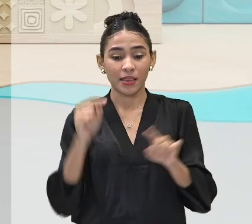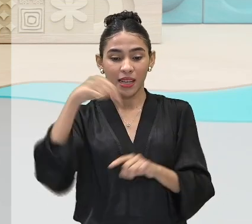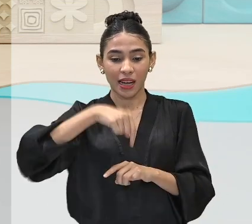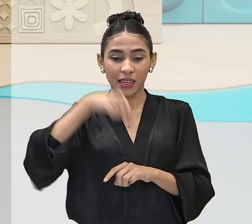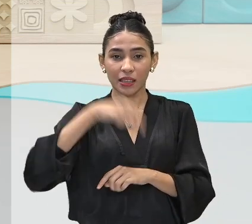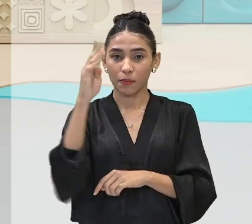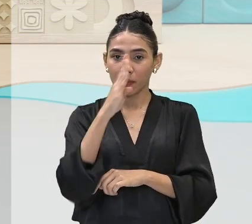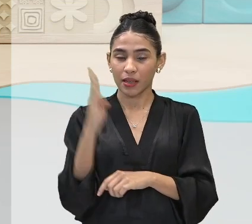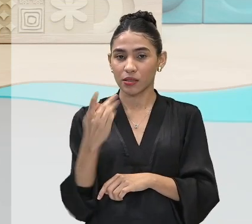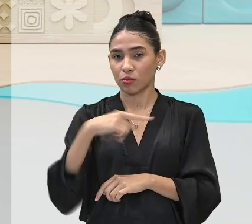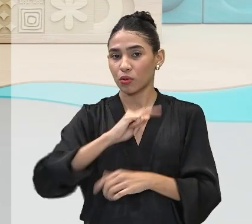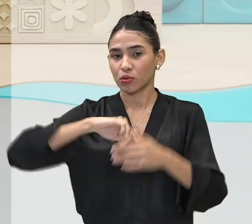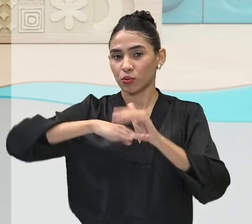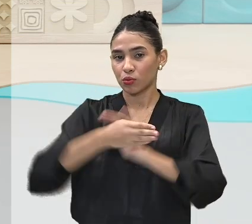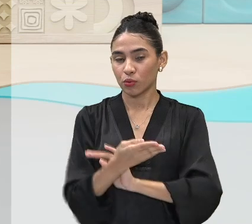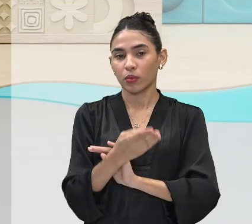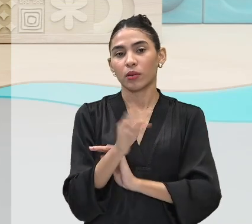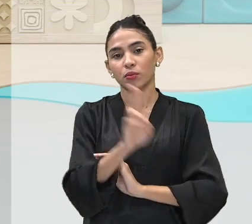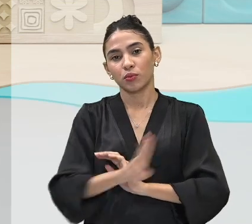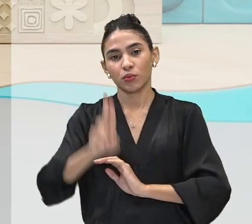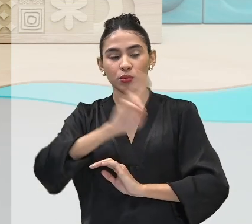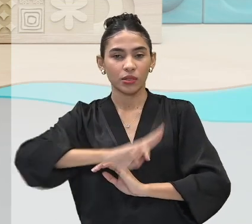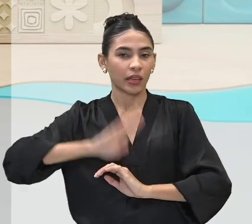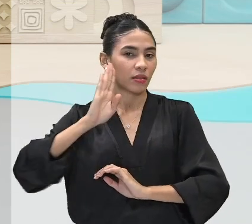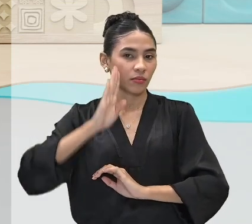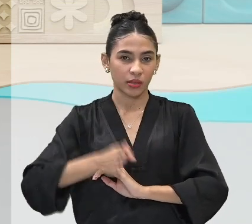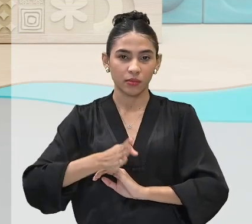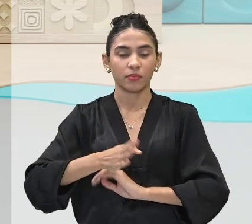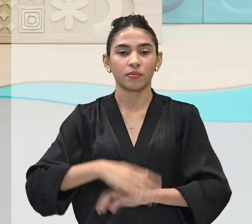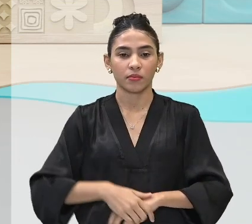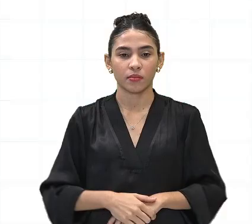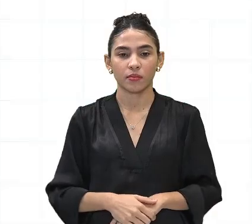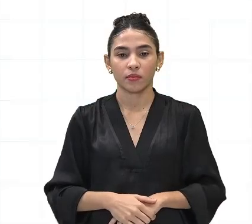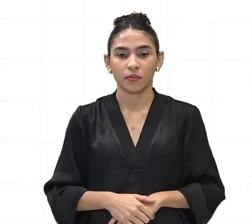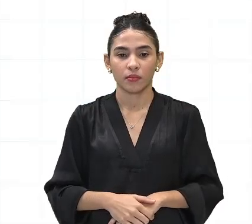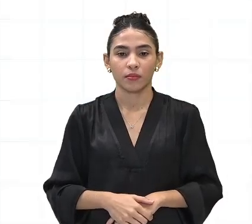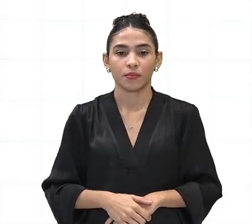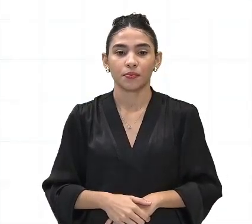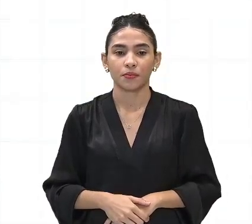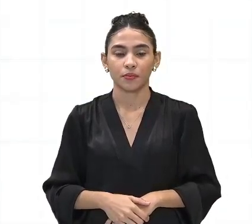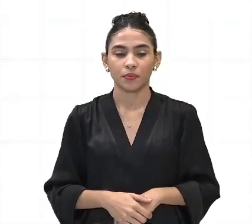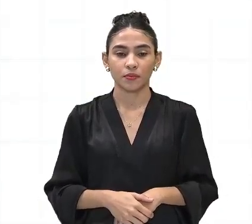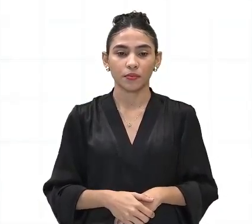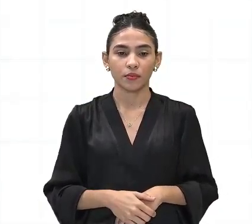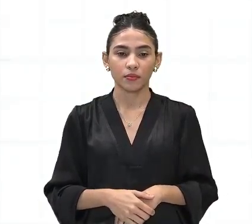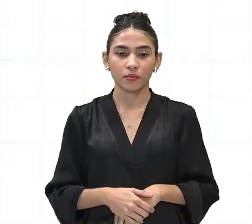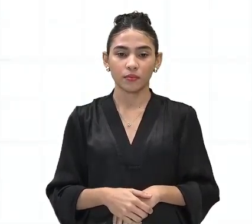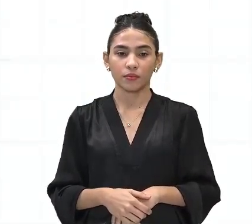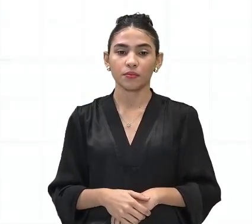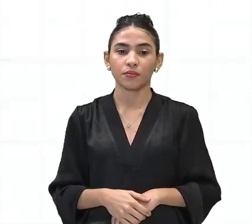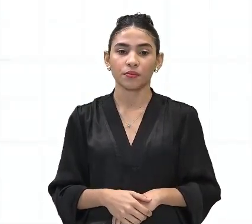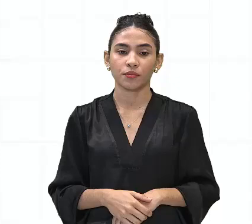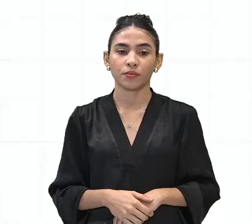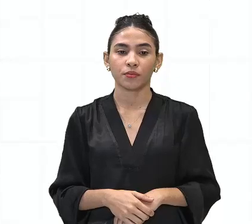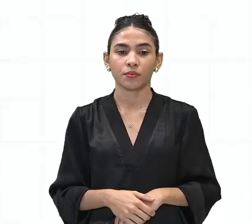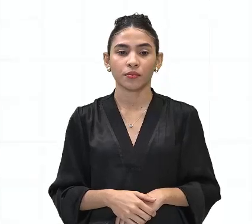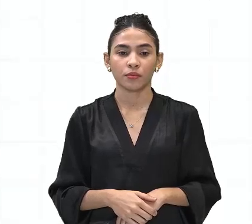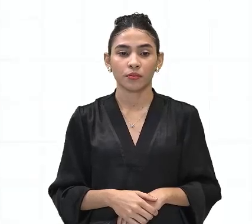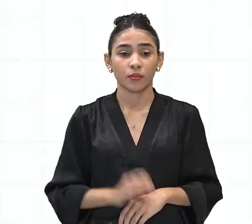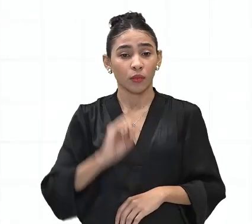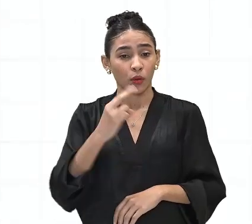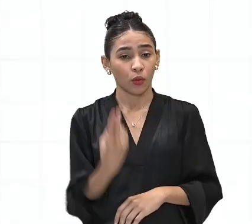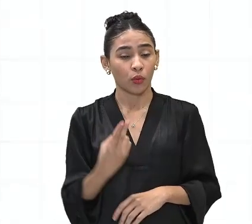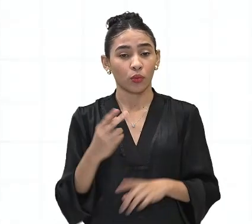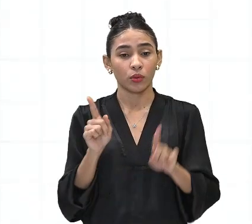costuma agregar eles mais diretamente, perfeito? Continuando aí, ou como aconteceu